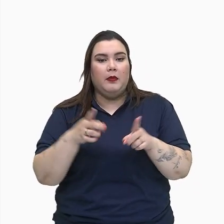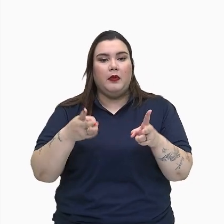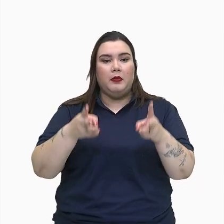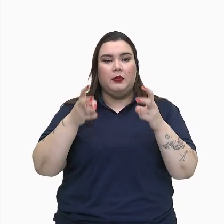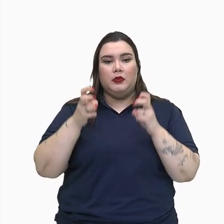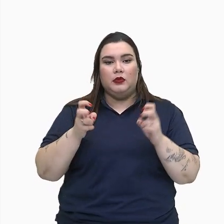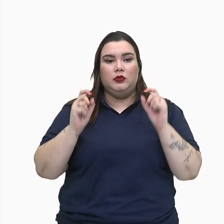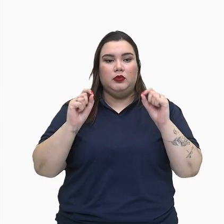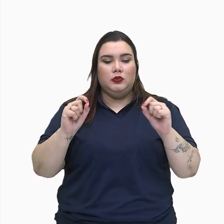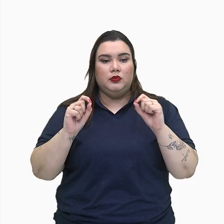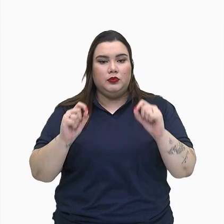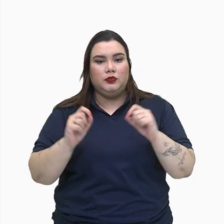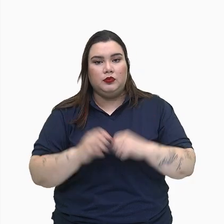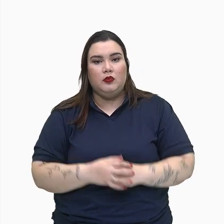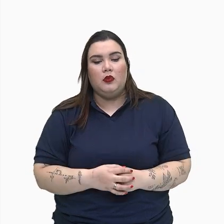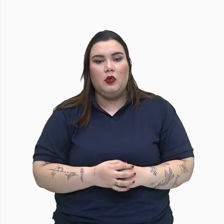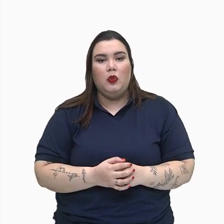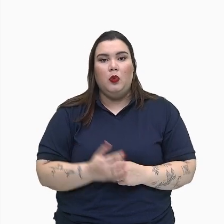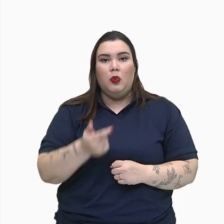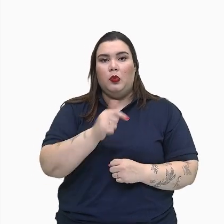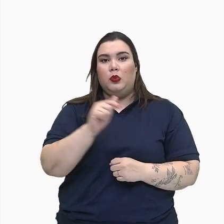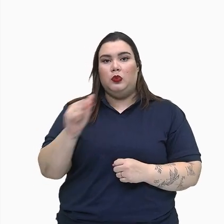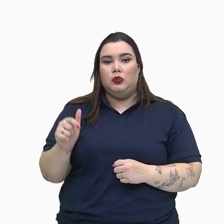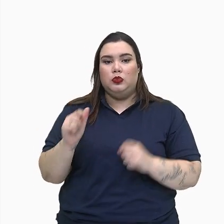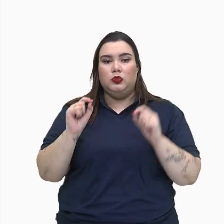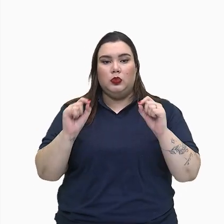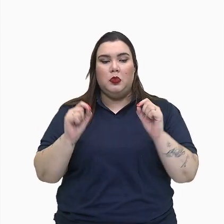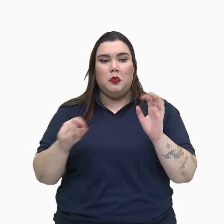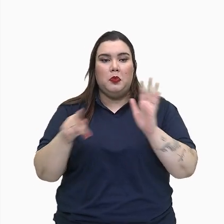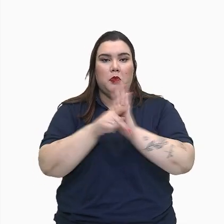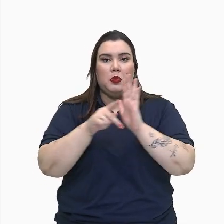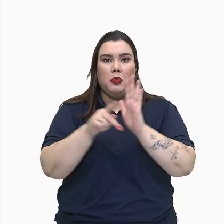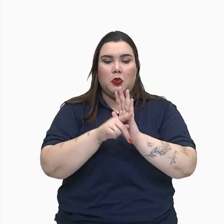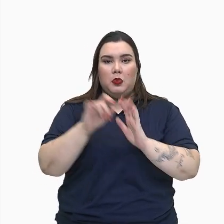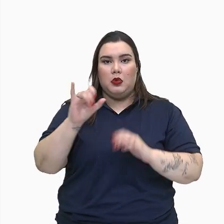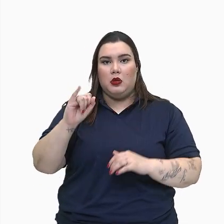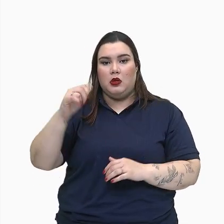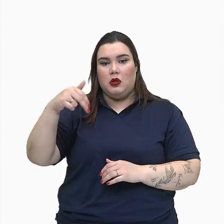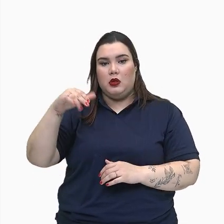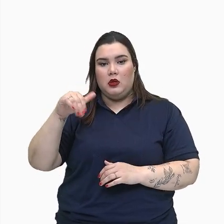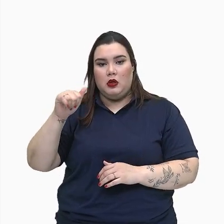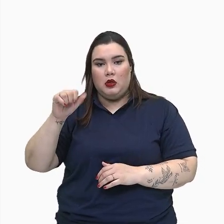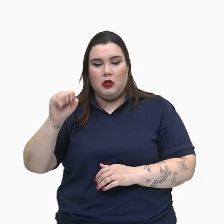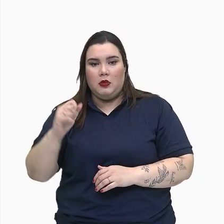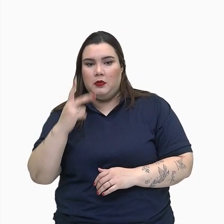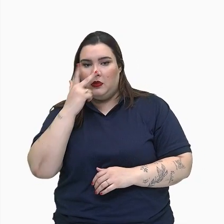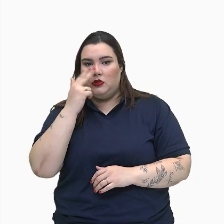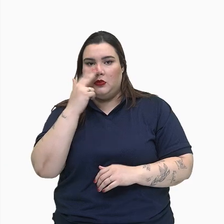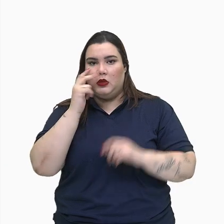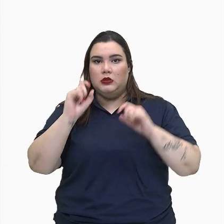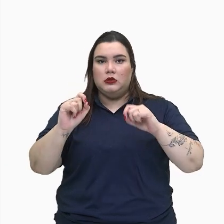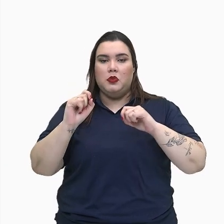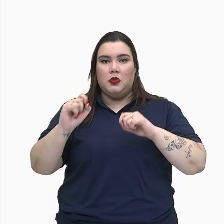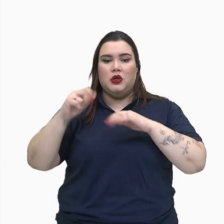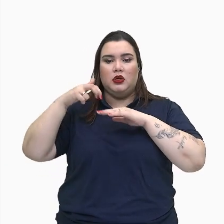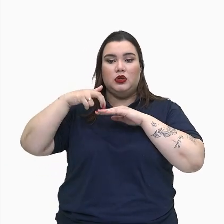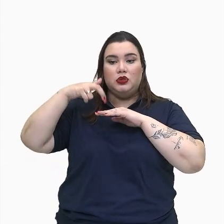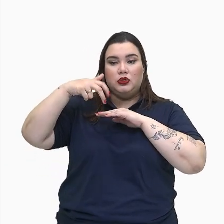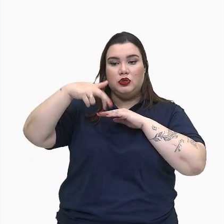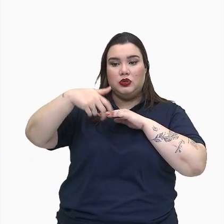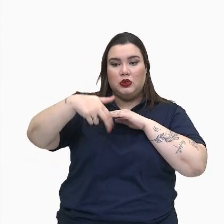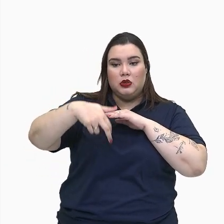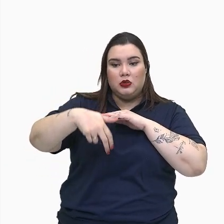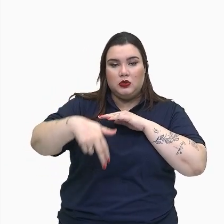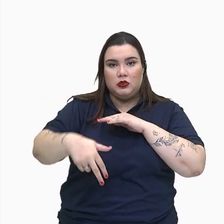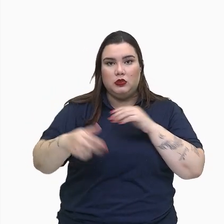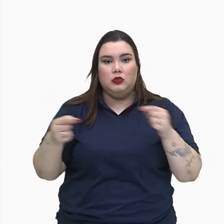caso do terraço dos incas, né, que nós vimos que pareciam grandes escadas, que era onde era